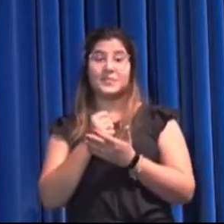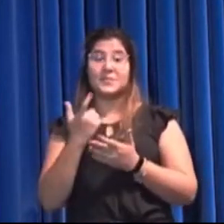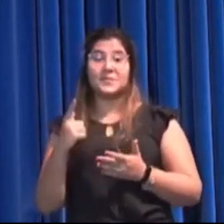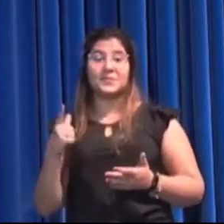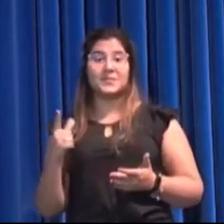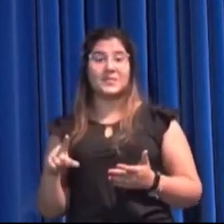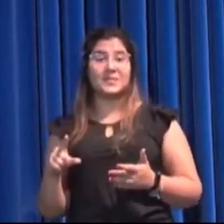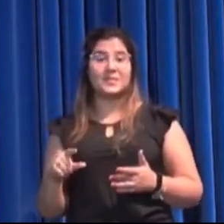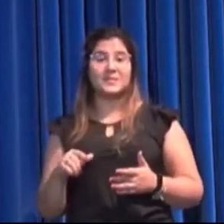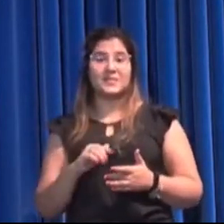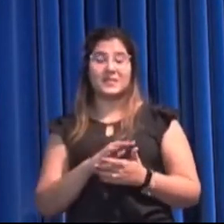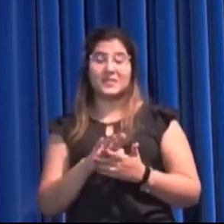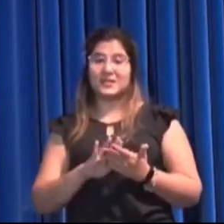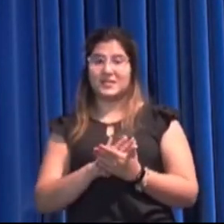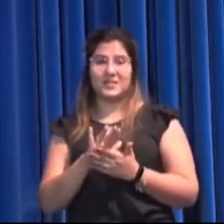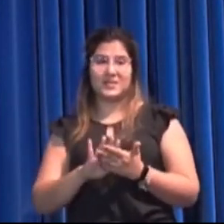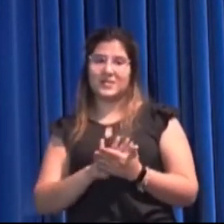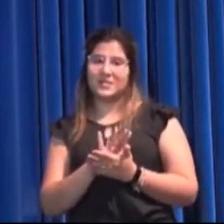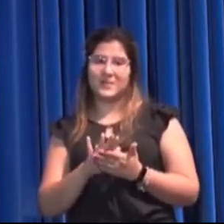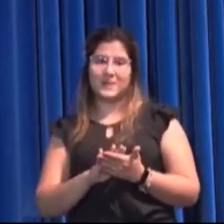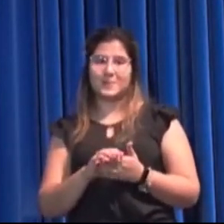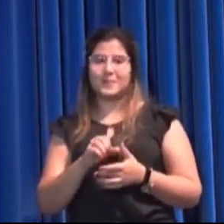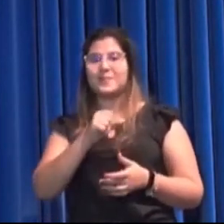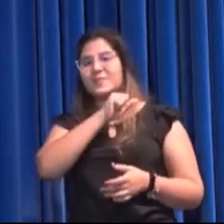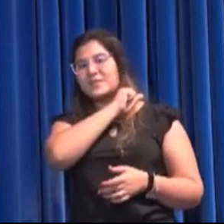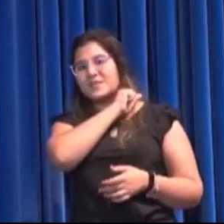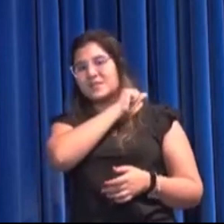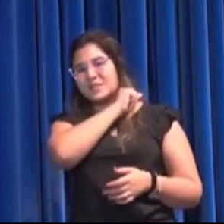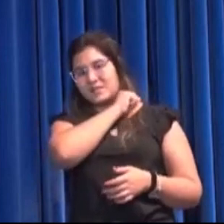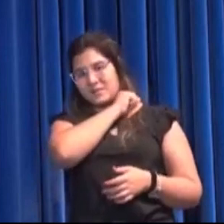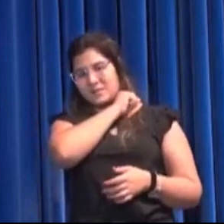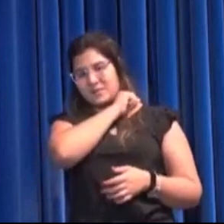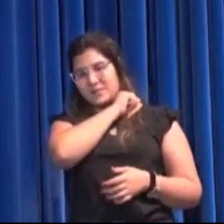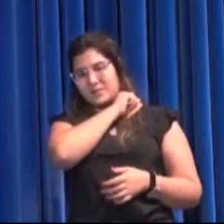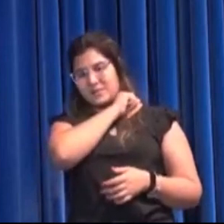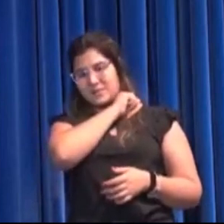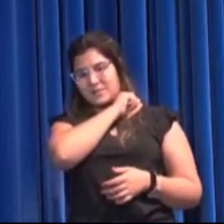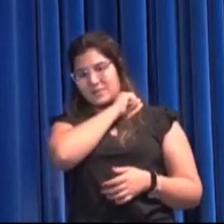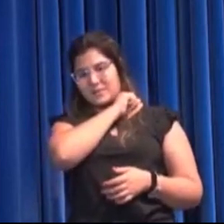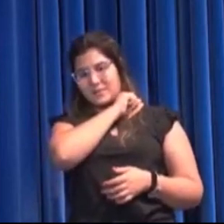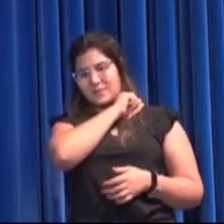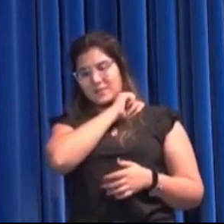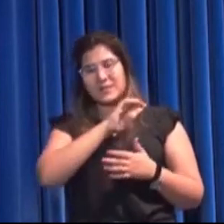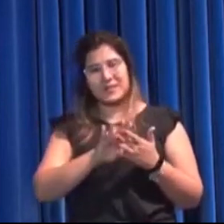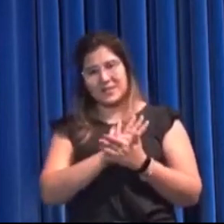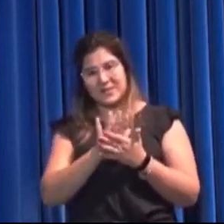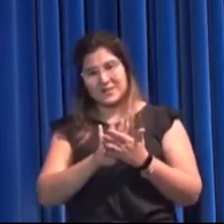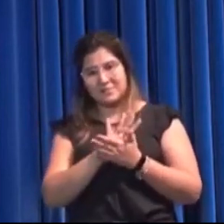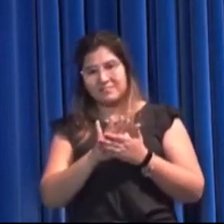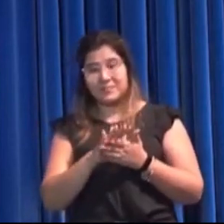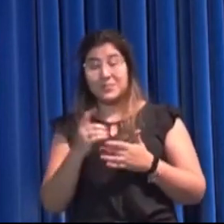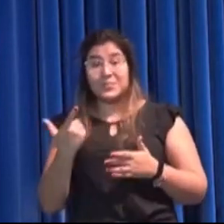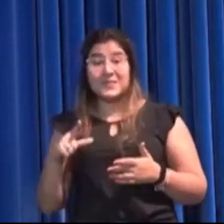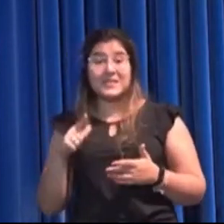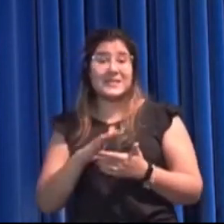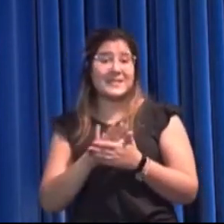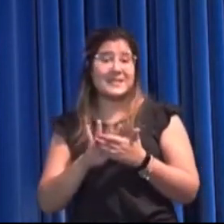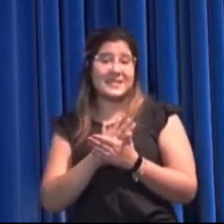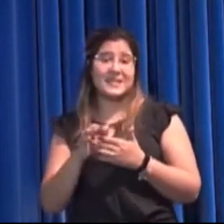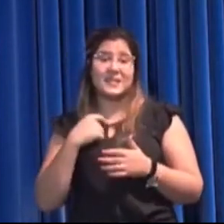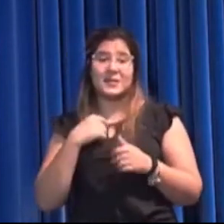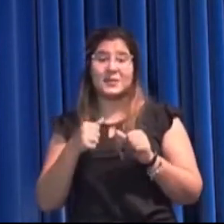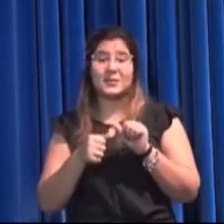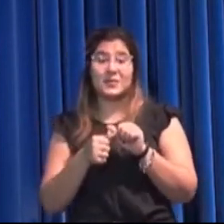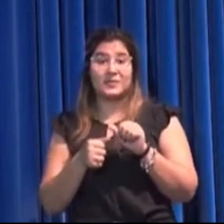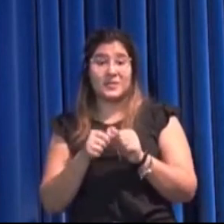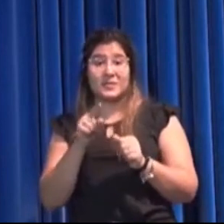mais necessidade de nenhum holocausto. Então nós não tem nada que eu faça, que você,